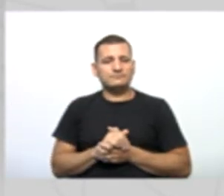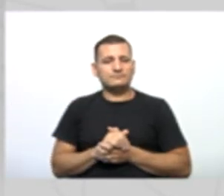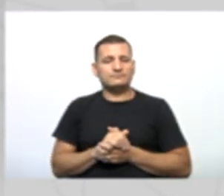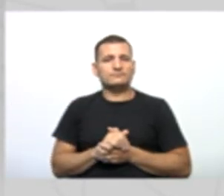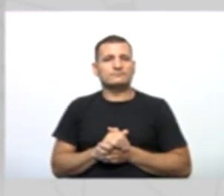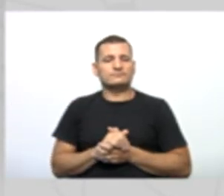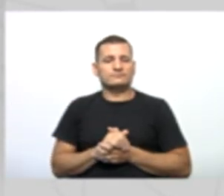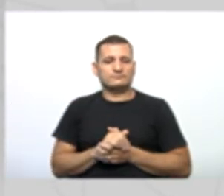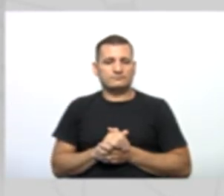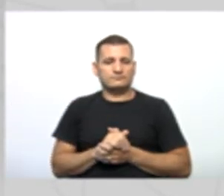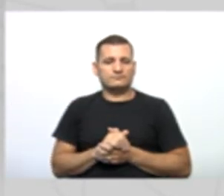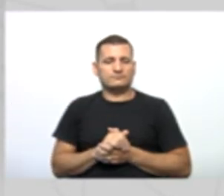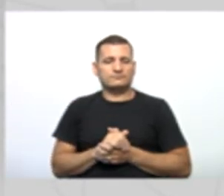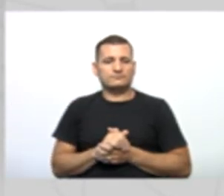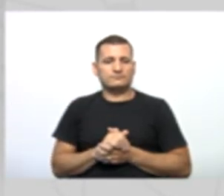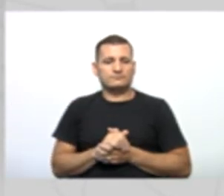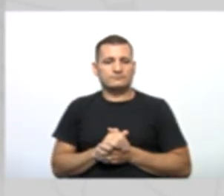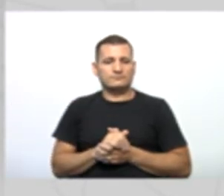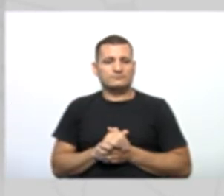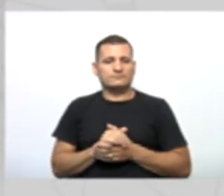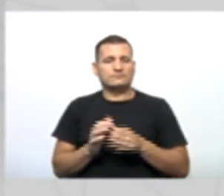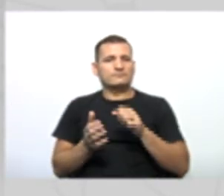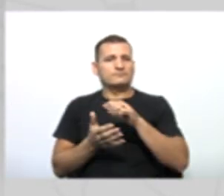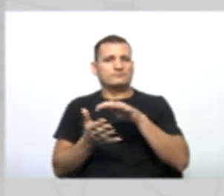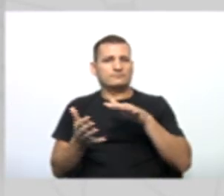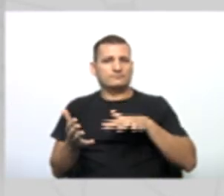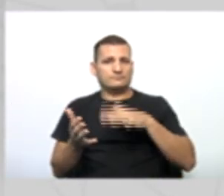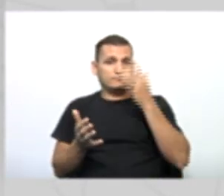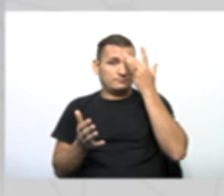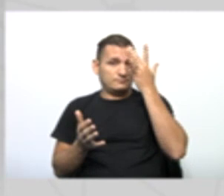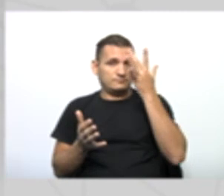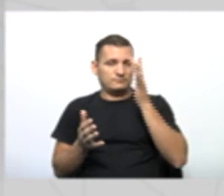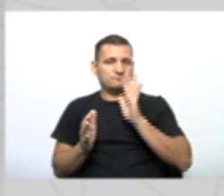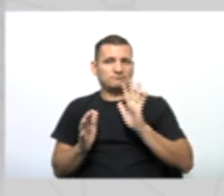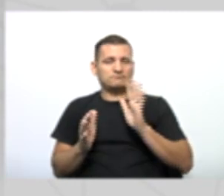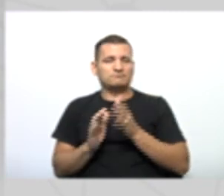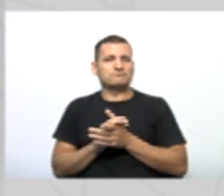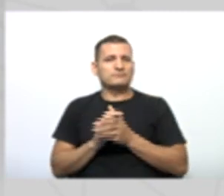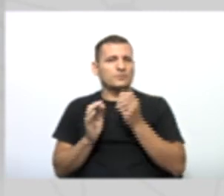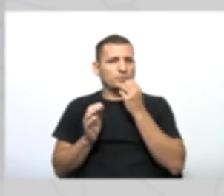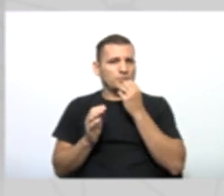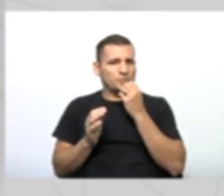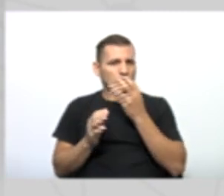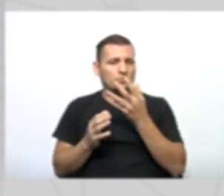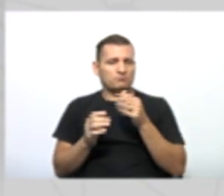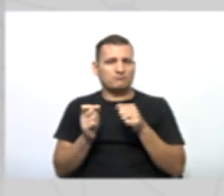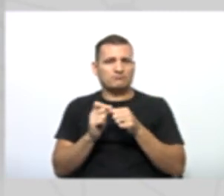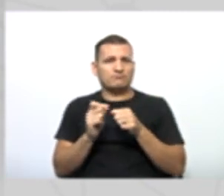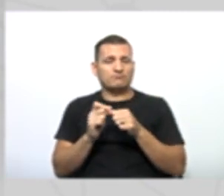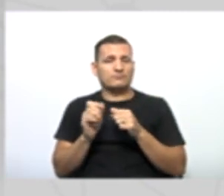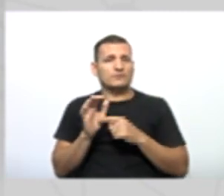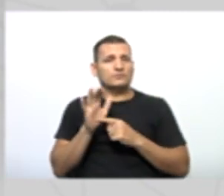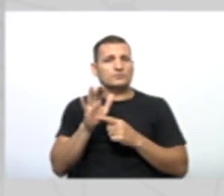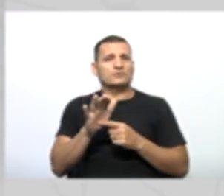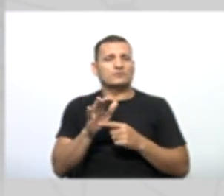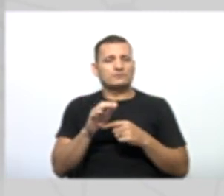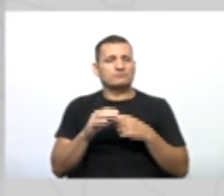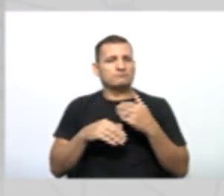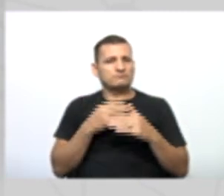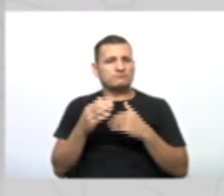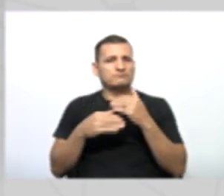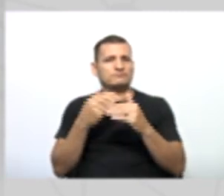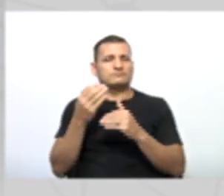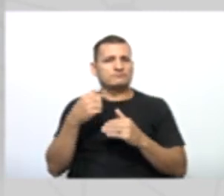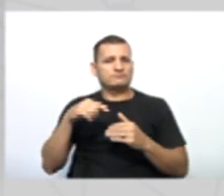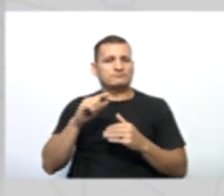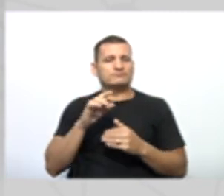para depois, não deixem para a última hora. É uma atividade fácil, bem gostosa de realizar e que vai ajudar no nosso desenvolvimento